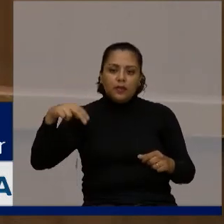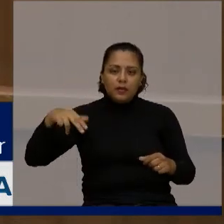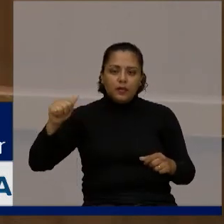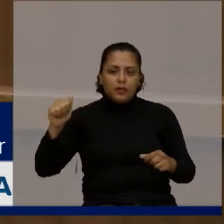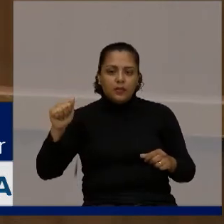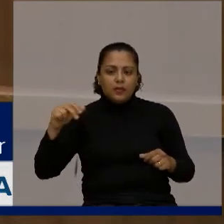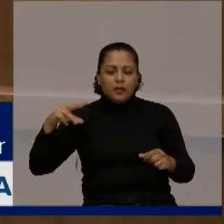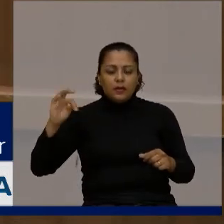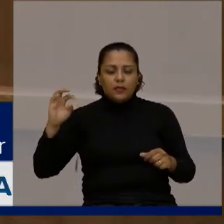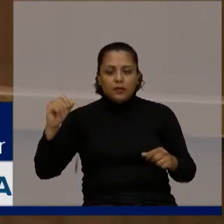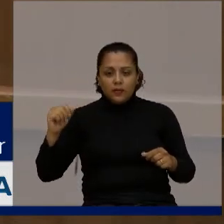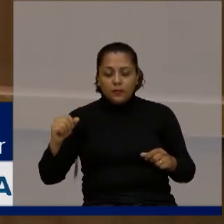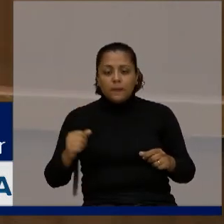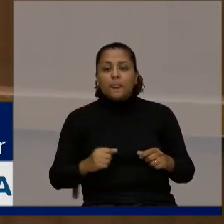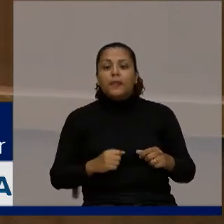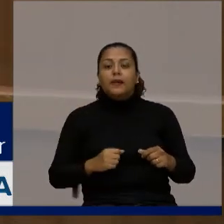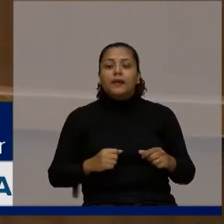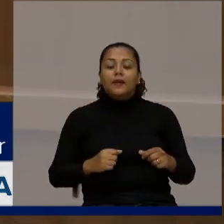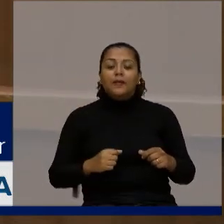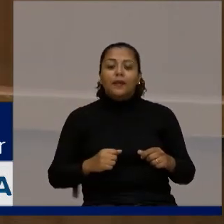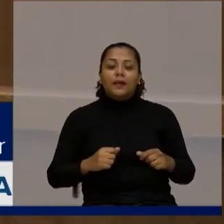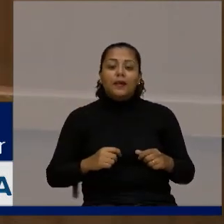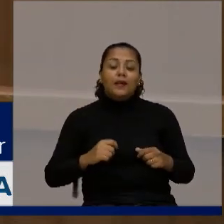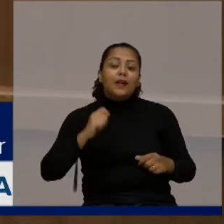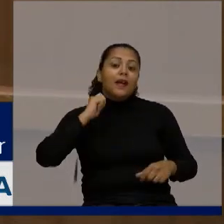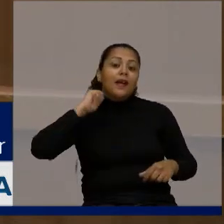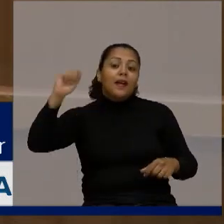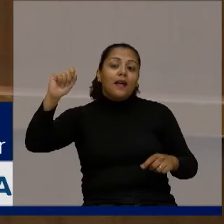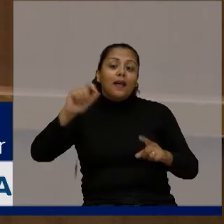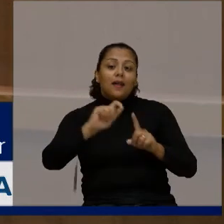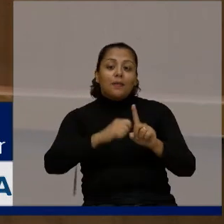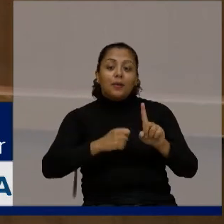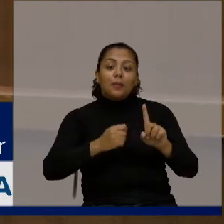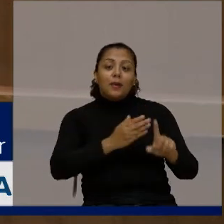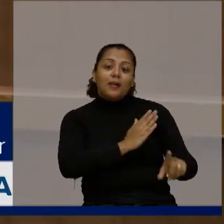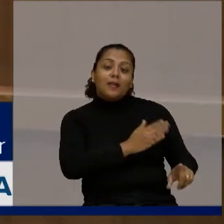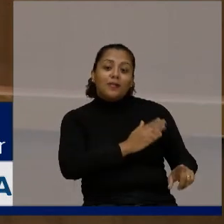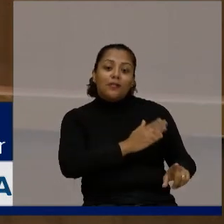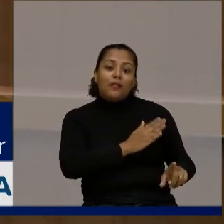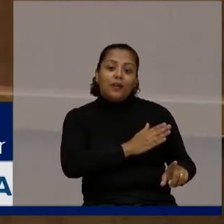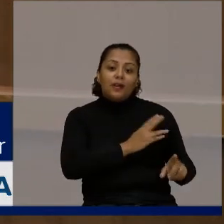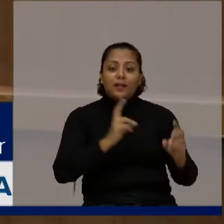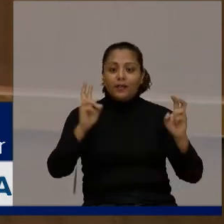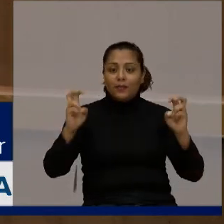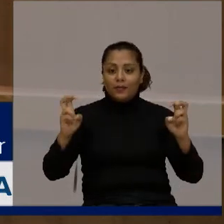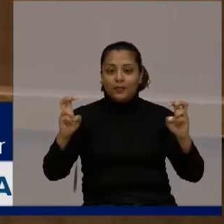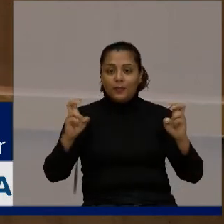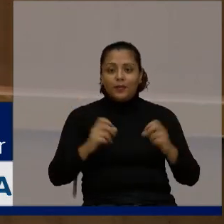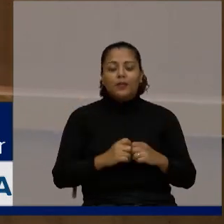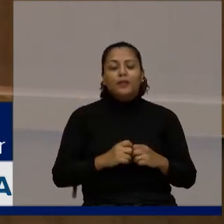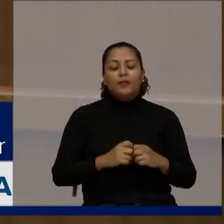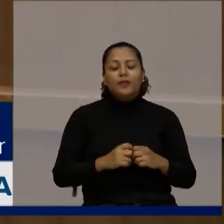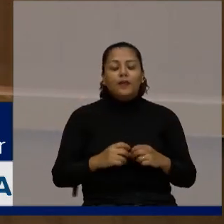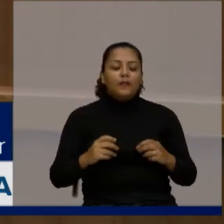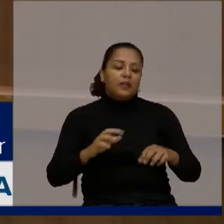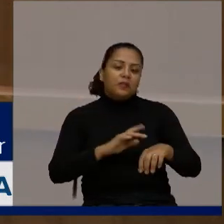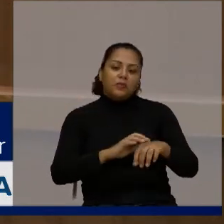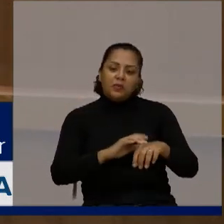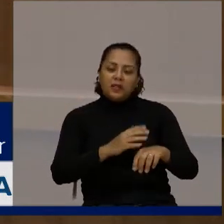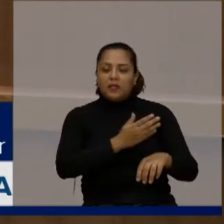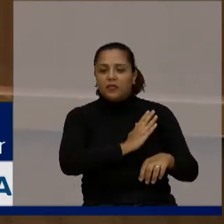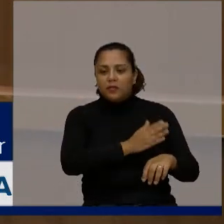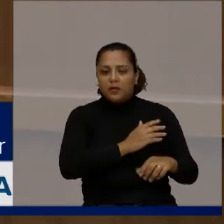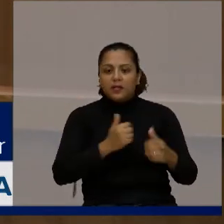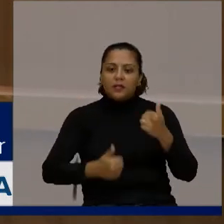coração, que o projeto que vocês votaram comigo, nós vamos estar fazendo uma live amanhã sobre doenças do coração,